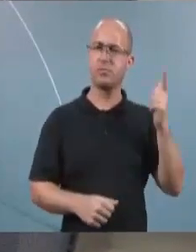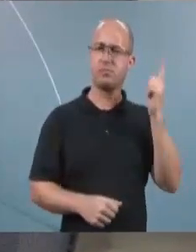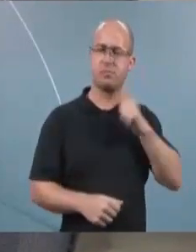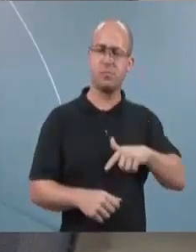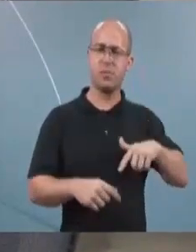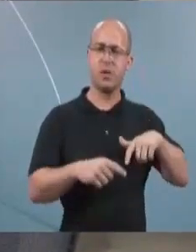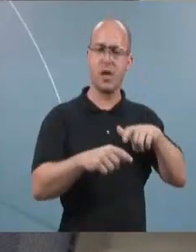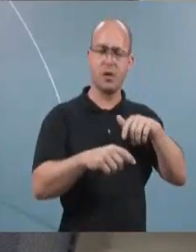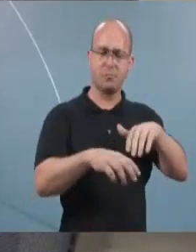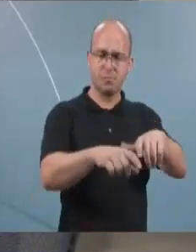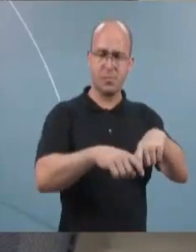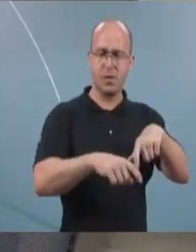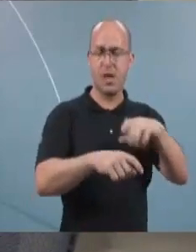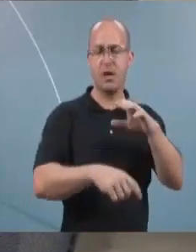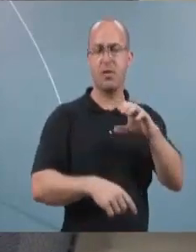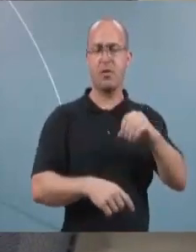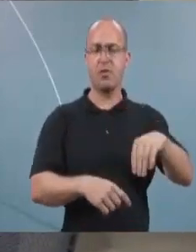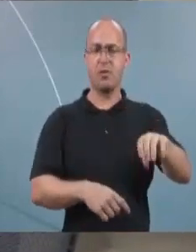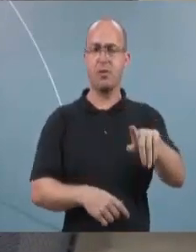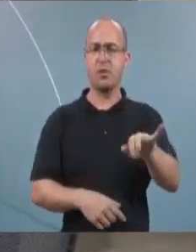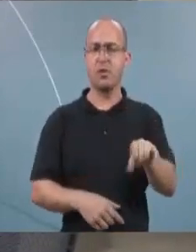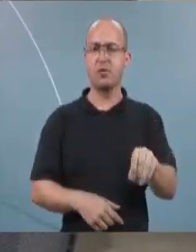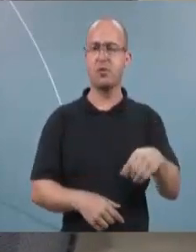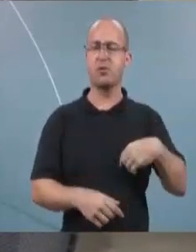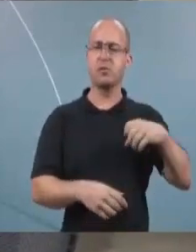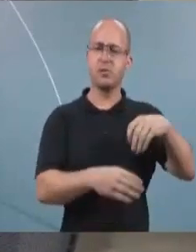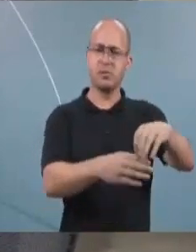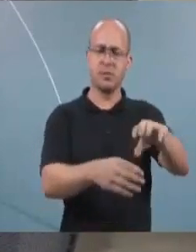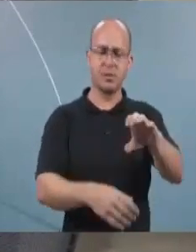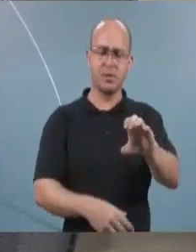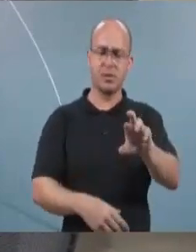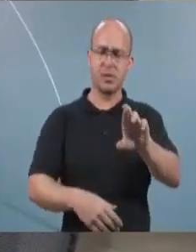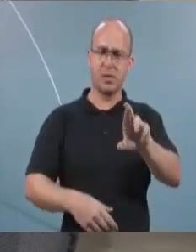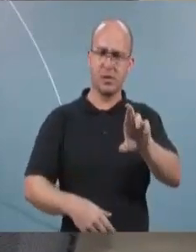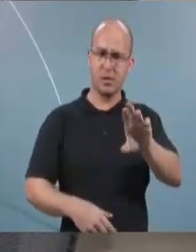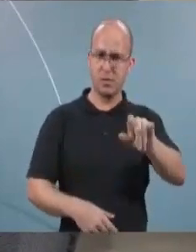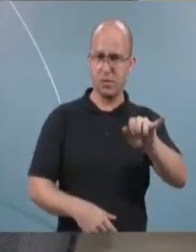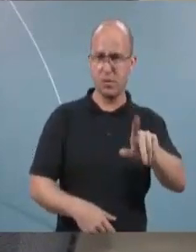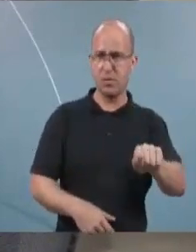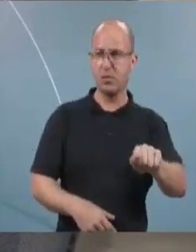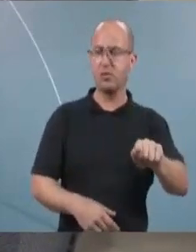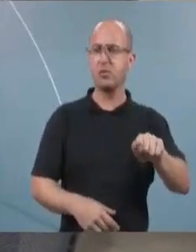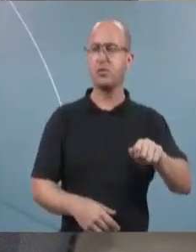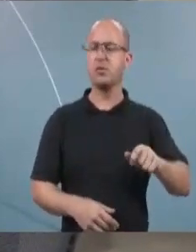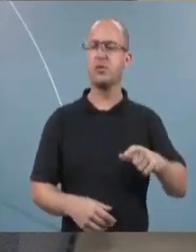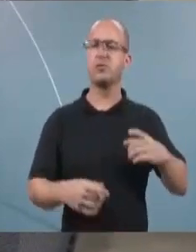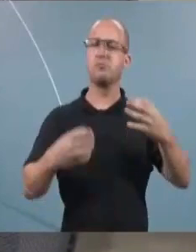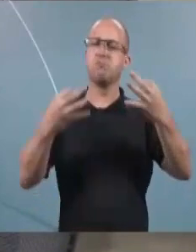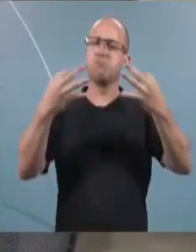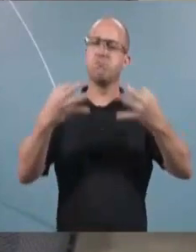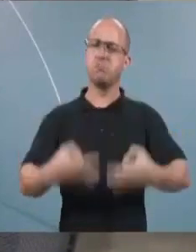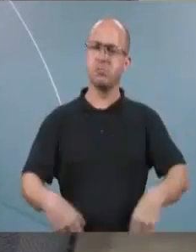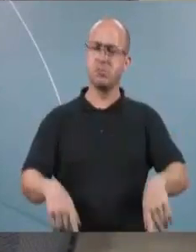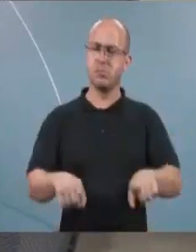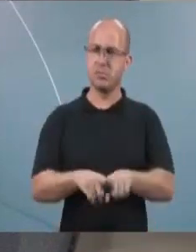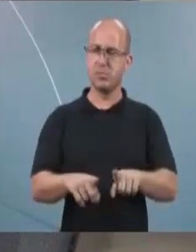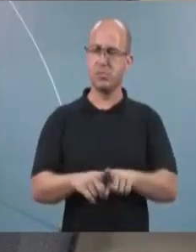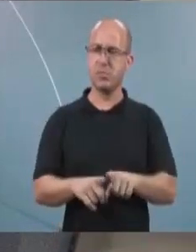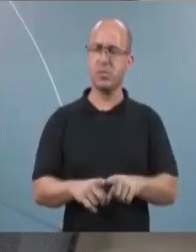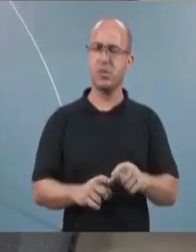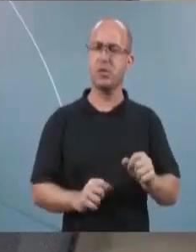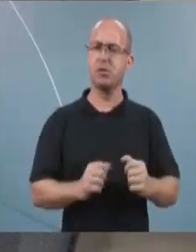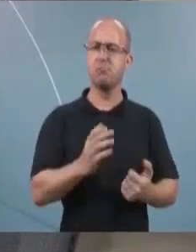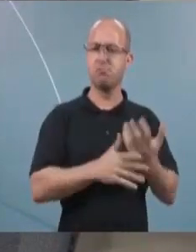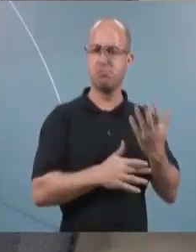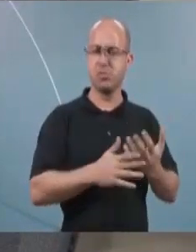alimento orgânico agroecológico vamos seguir produzindo semente Criola vamos seguir produzindo dignidade que é isso que a